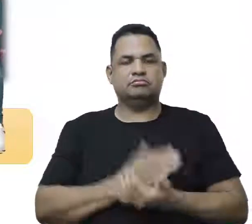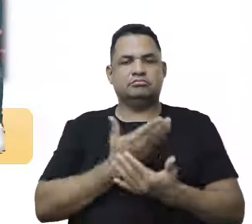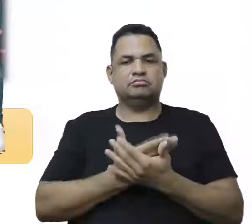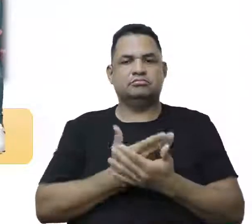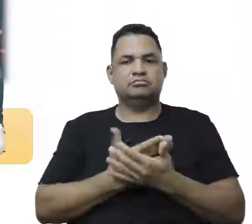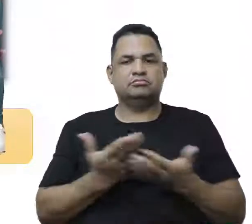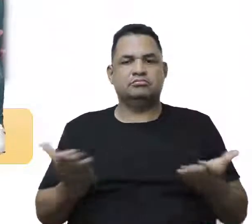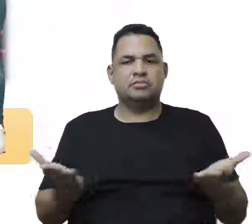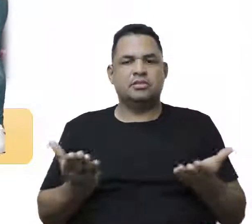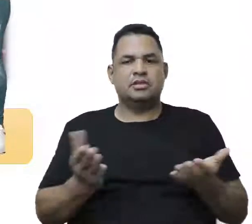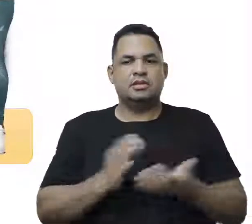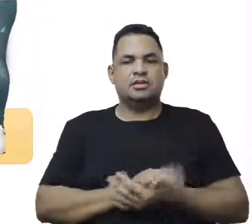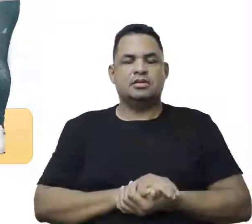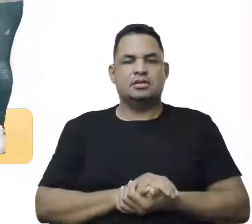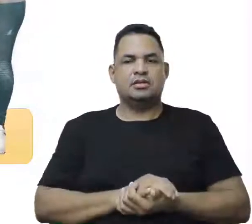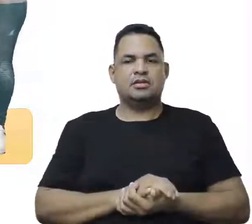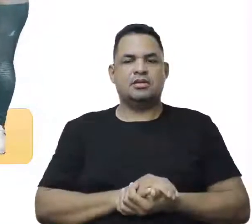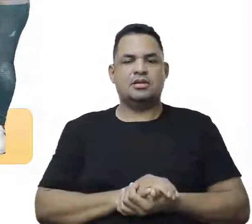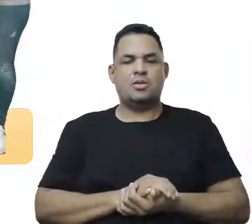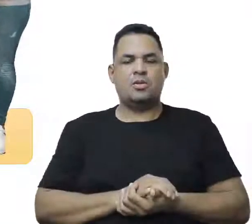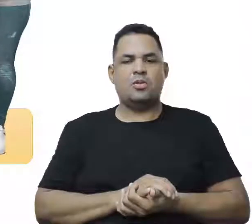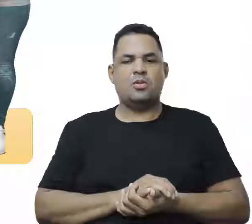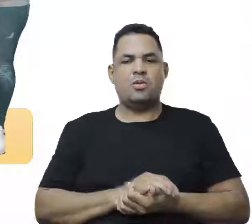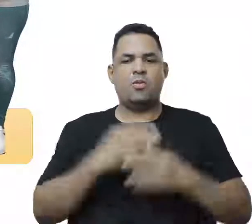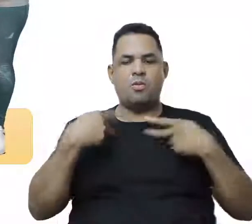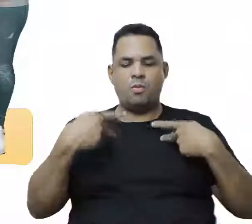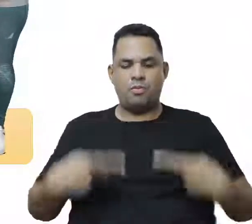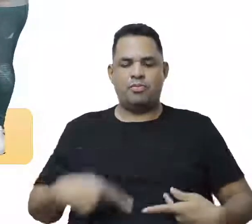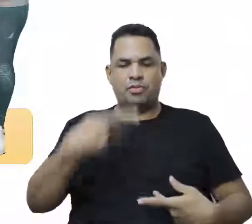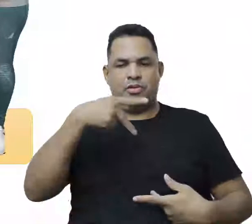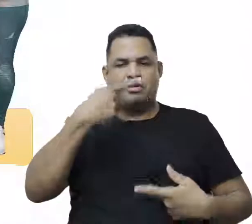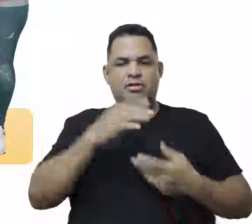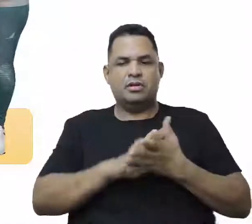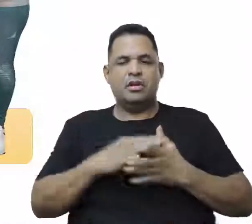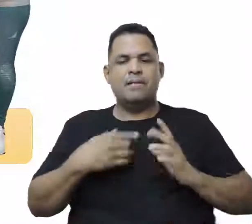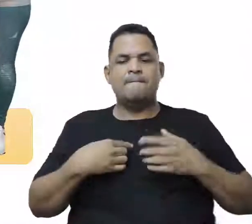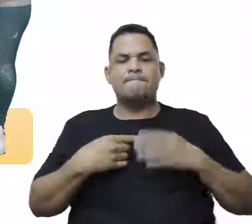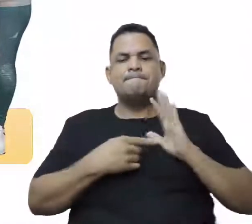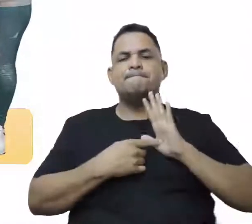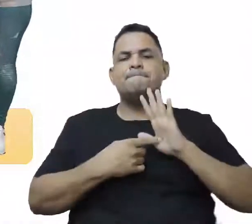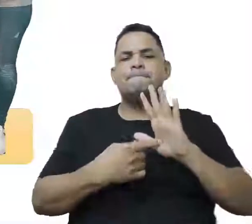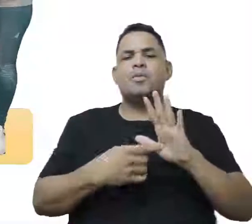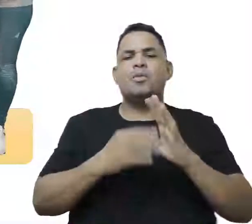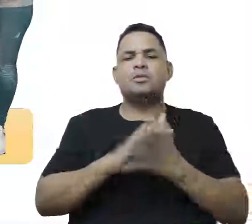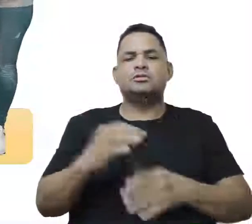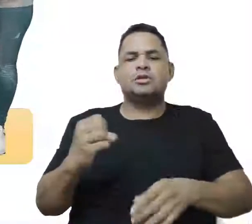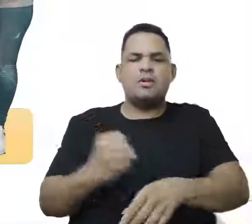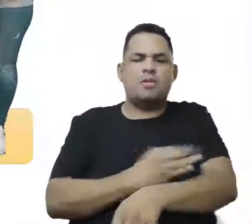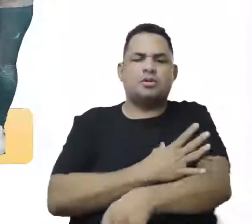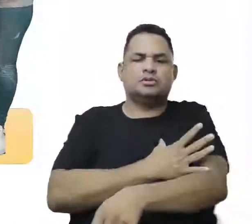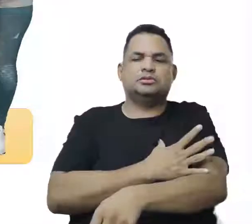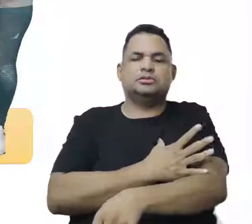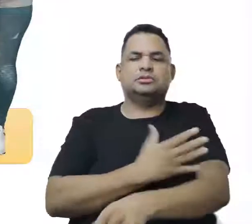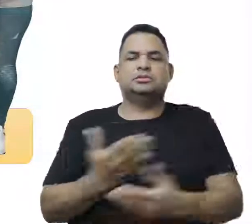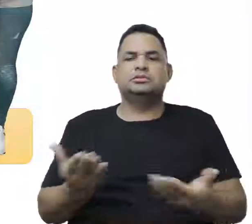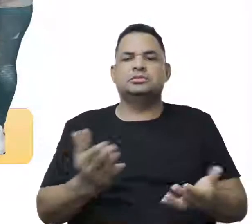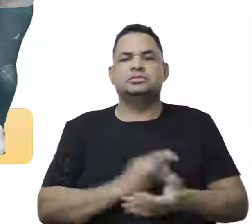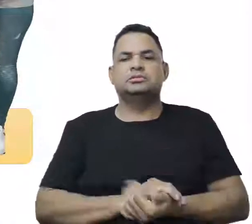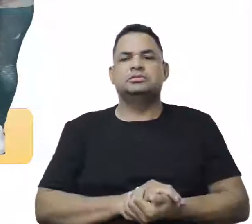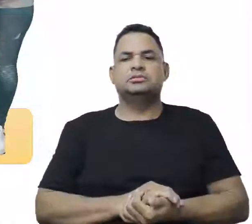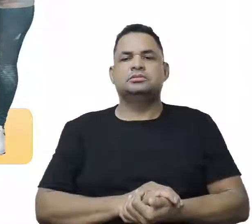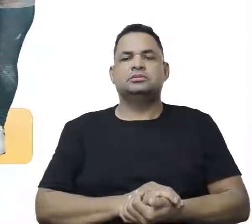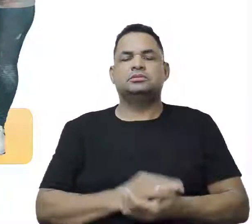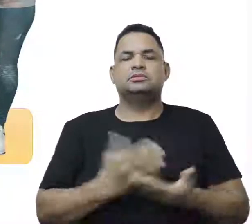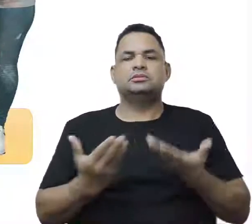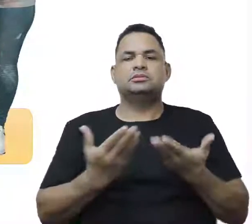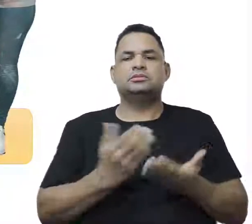Cada hoje. pedacinho do corpo fala, expressa alguma emoção, algum sentimento, alguma ação, né, gente? A gente consegue perceber isso